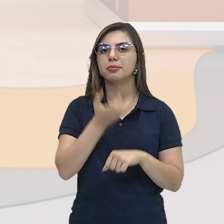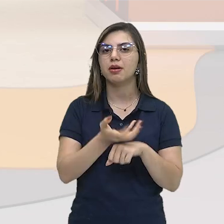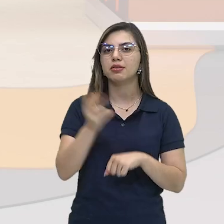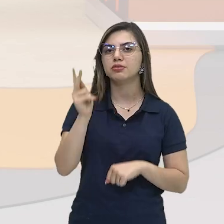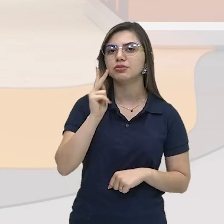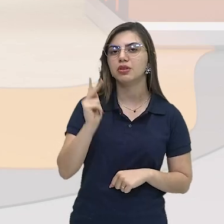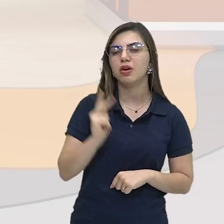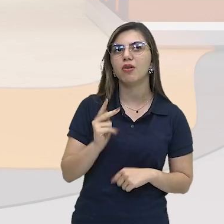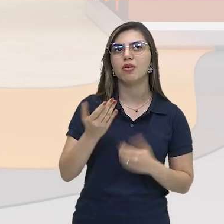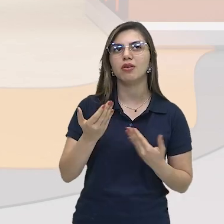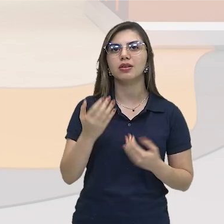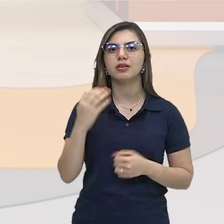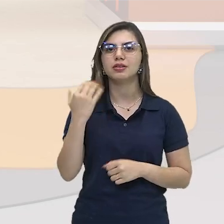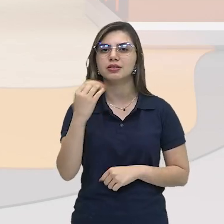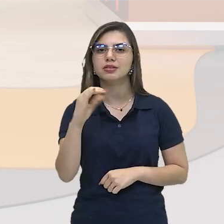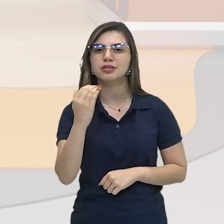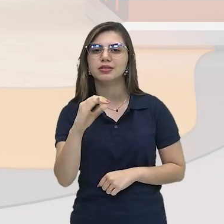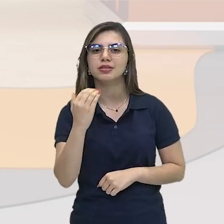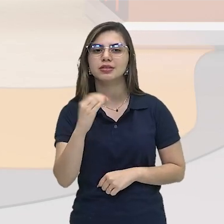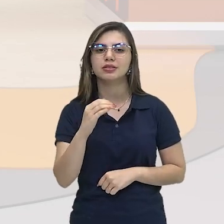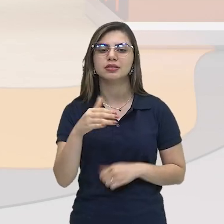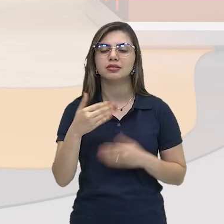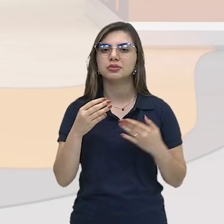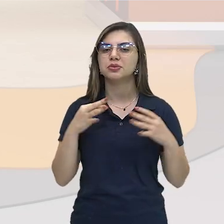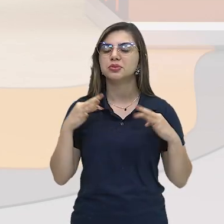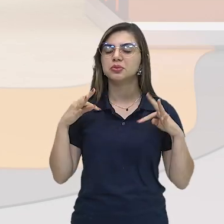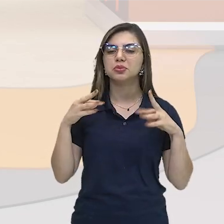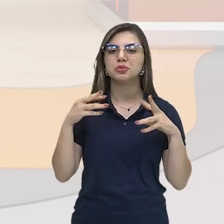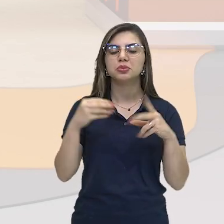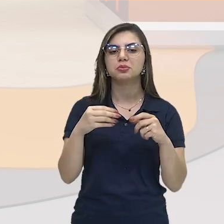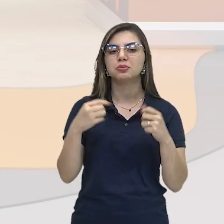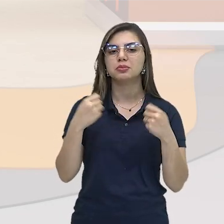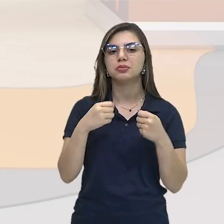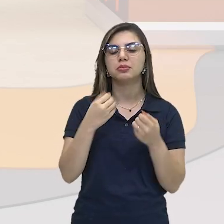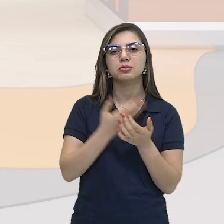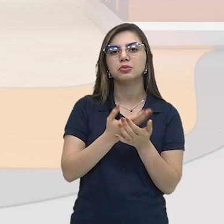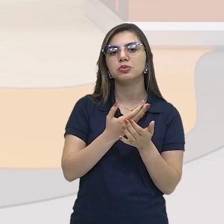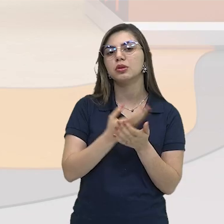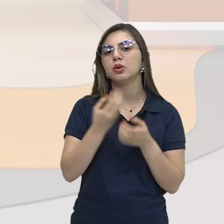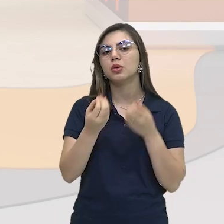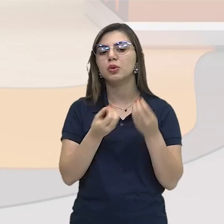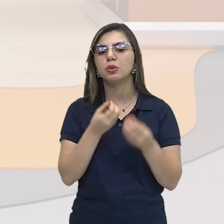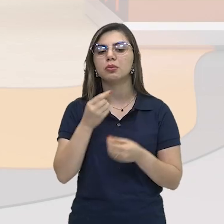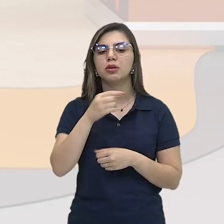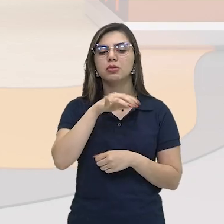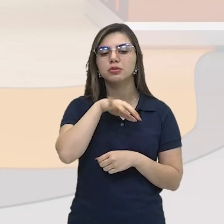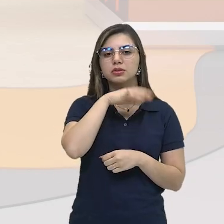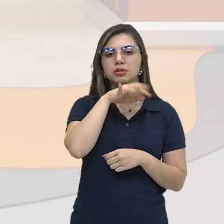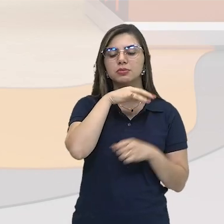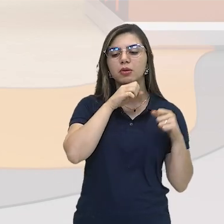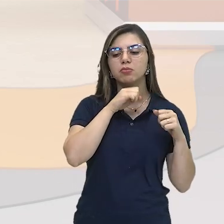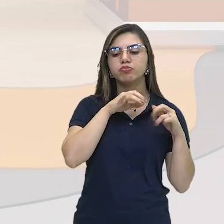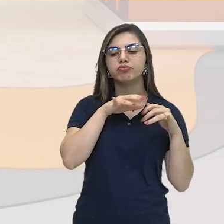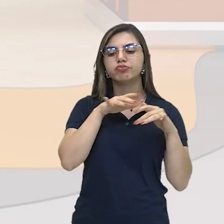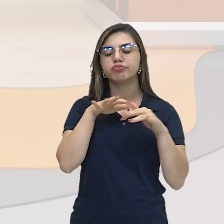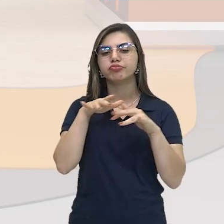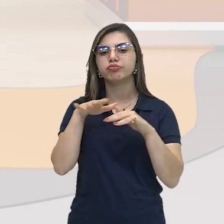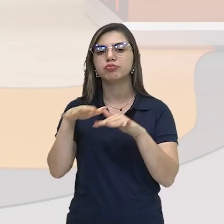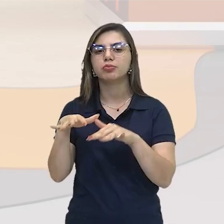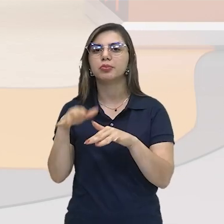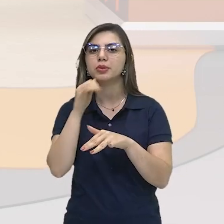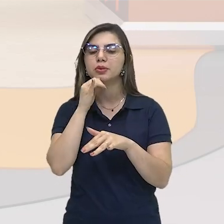história, nas ciências, porque a gente precisa compreender melhor para onde os animais estão indo. Olha só, o